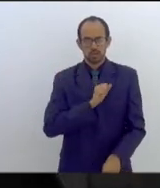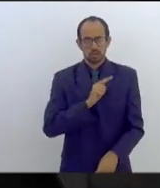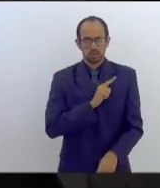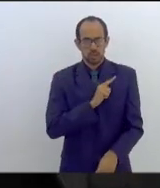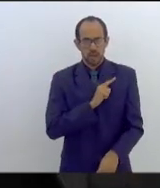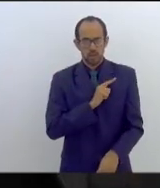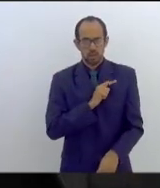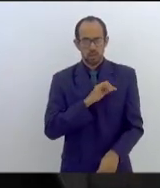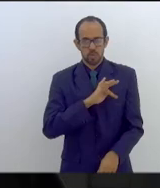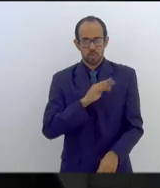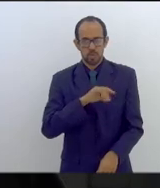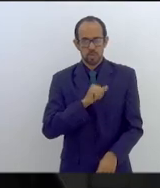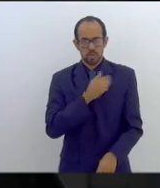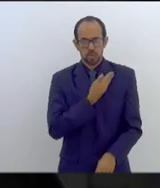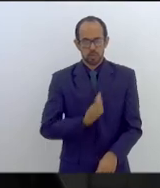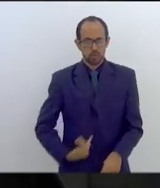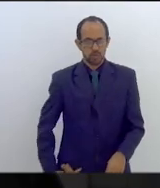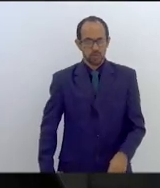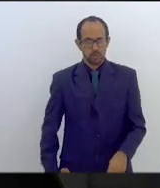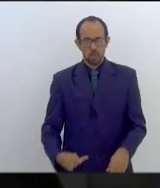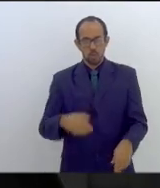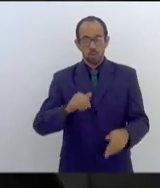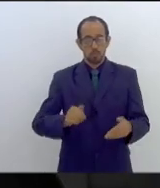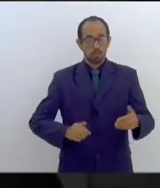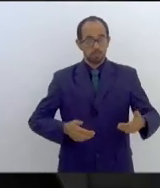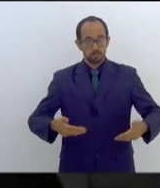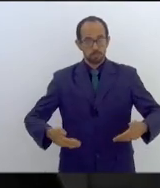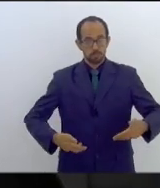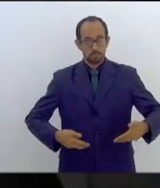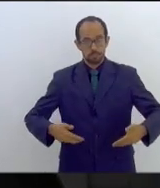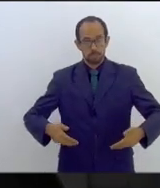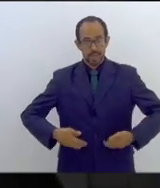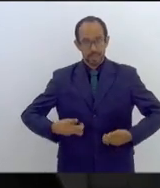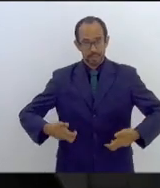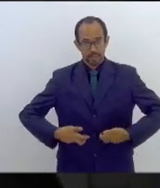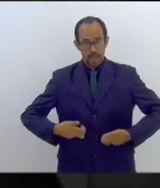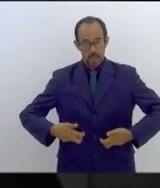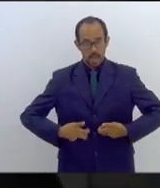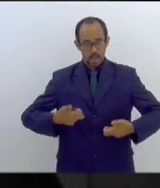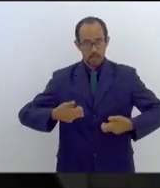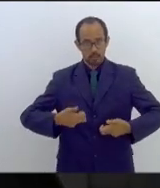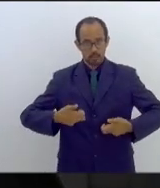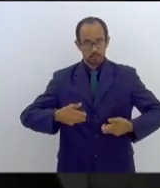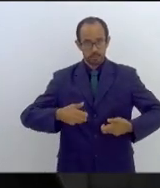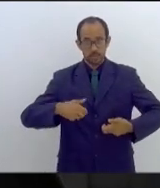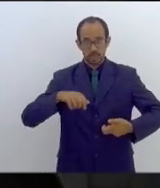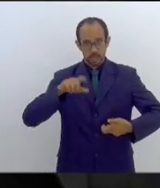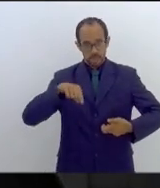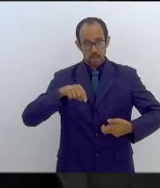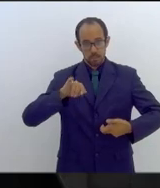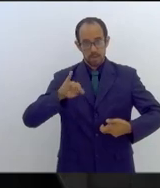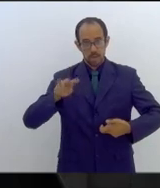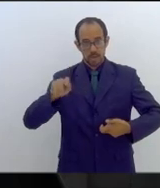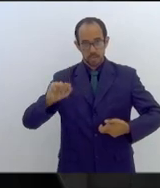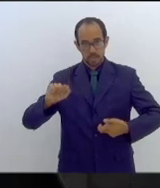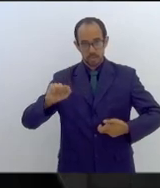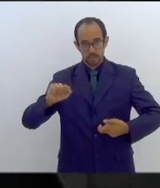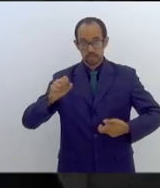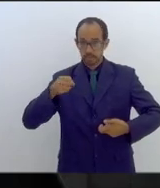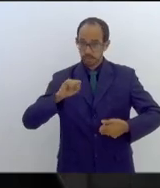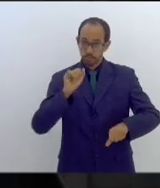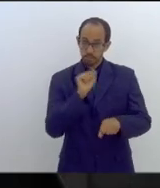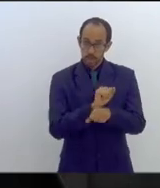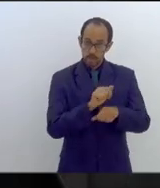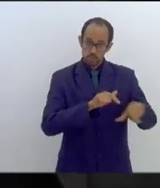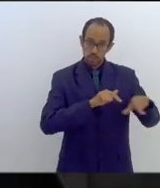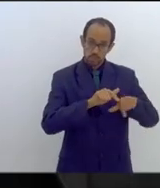Governador, Paquetá, que é uma comunidade insular e depende do transporte aquaviário para tudo. Entretanto,